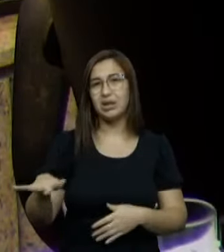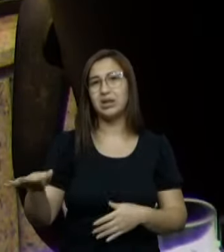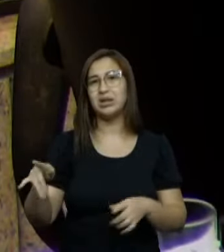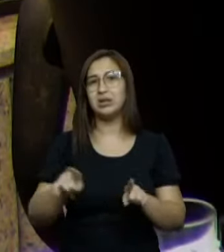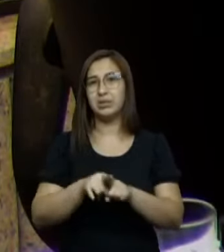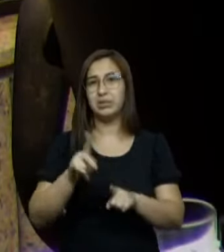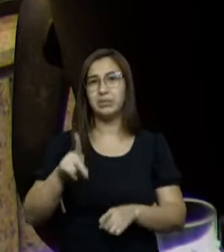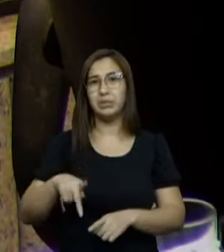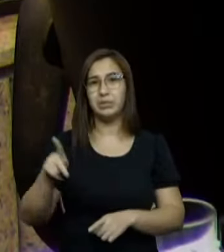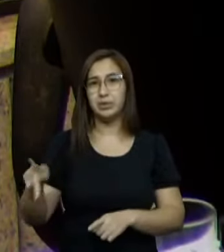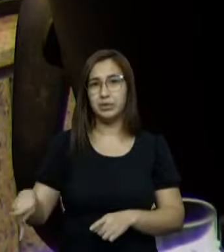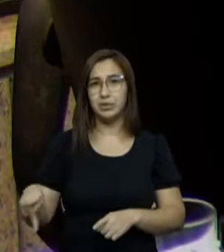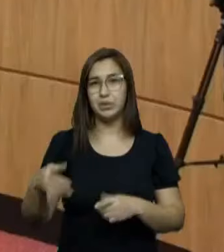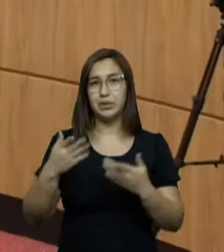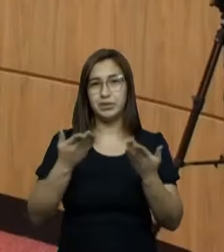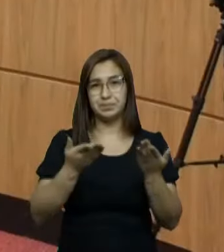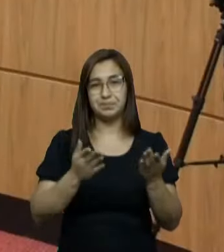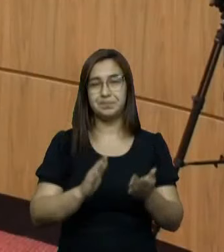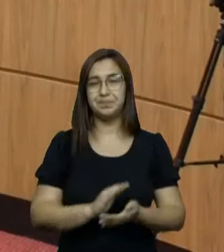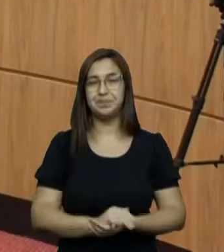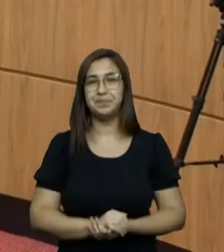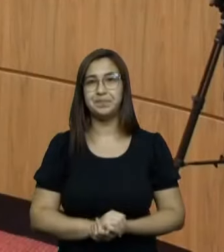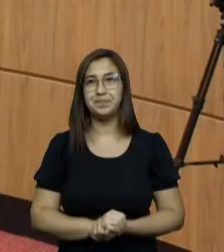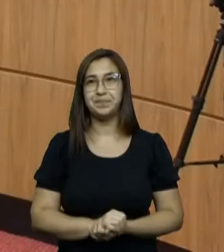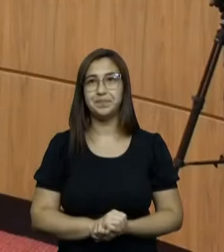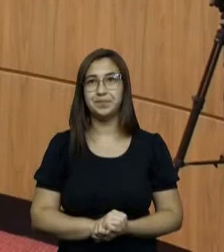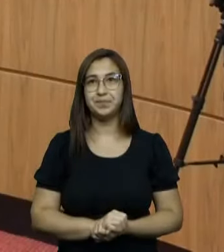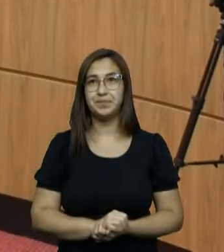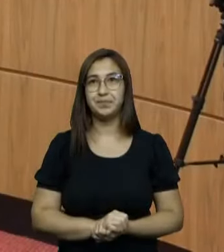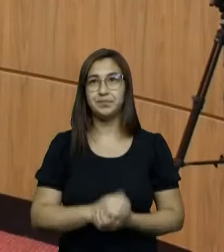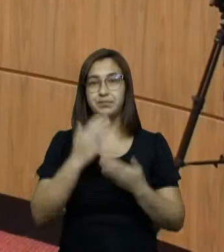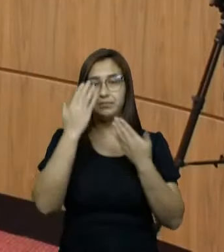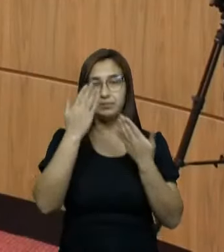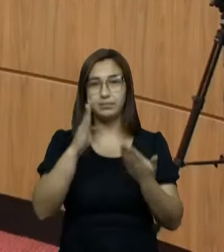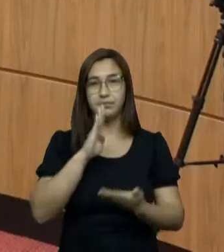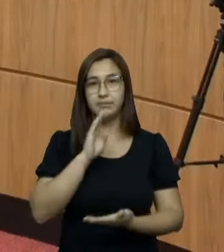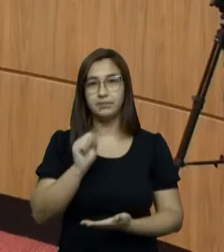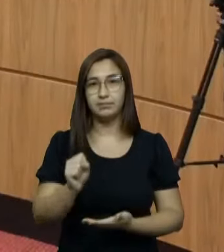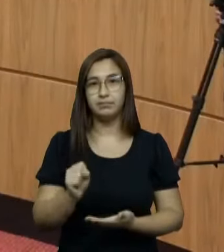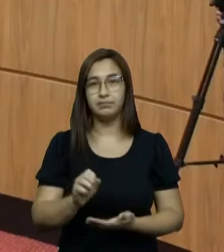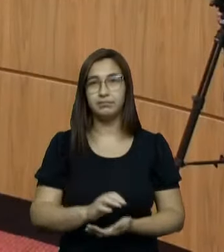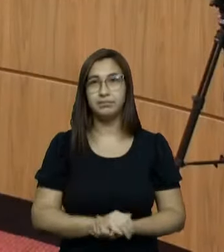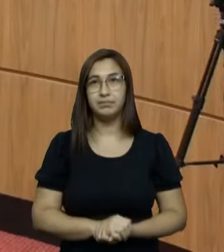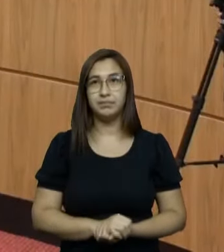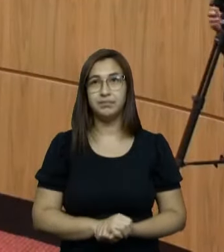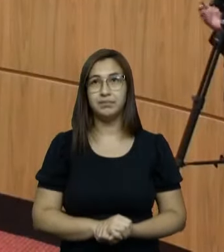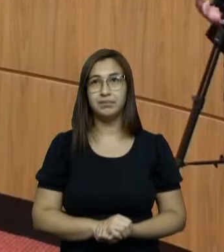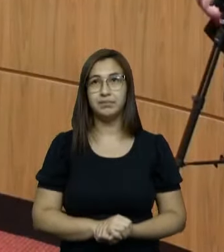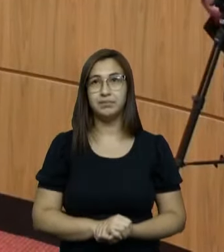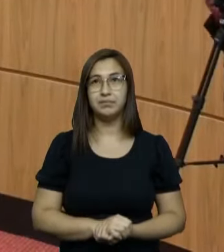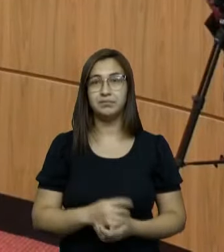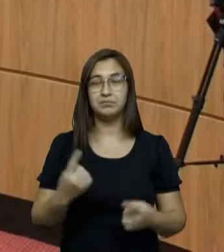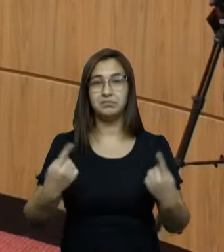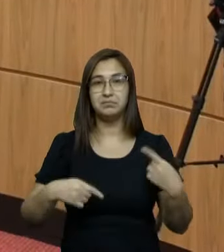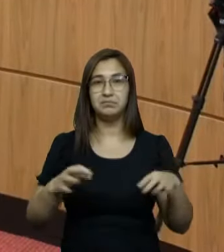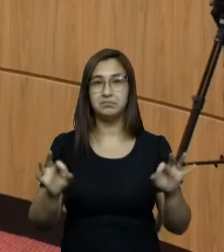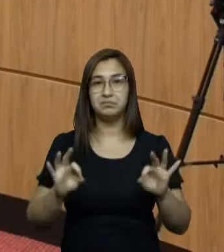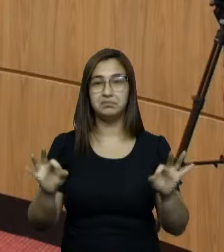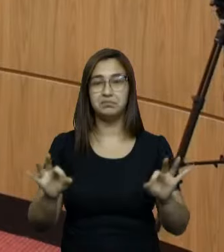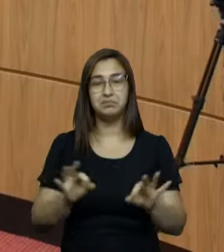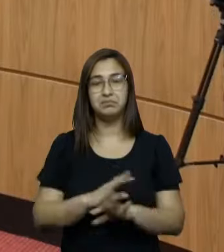professores do Estreito. Obrigado, deputado Bruno. Não havendo quem Mas quem quer discutir em votação,